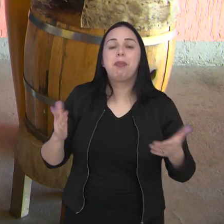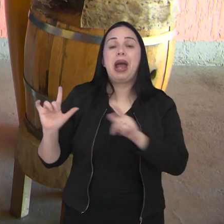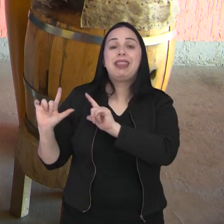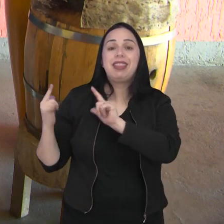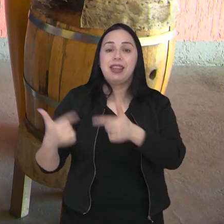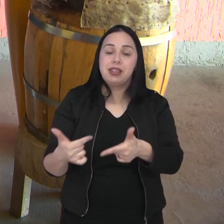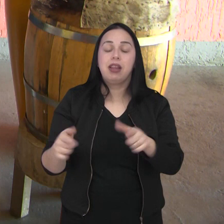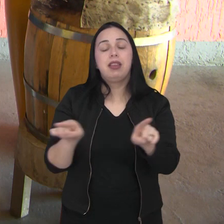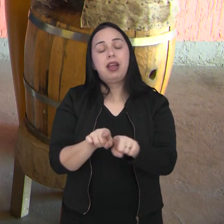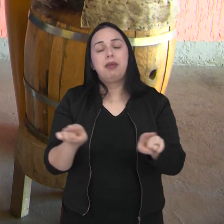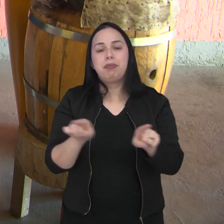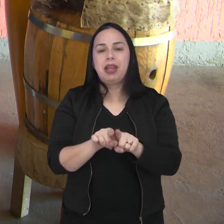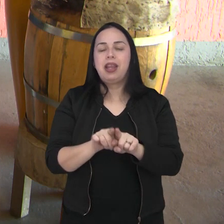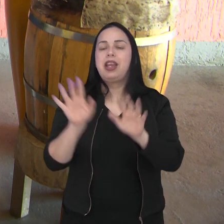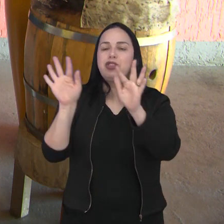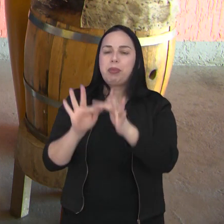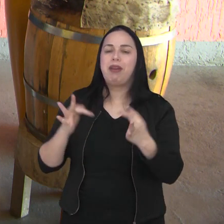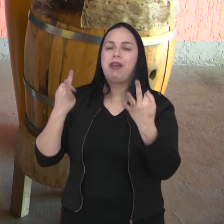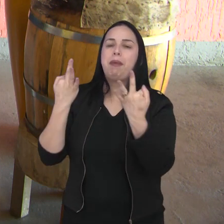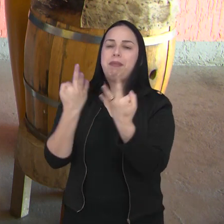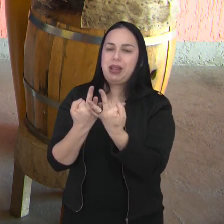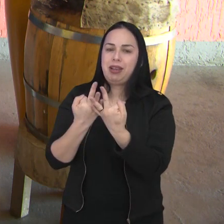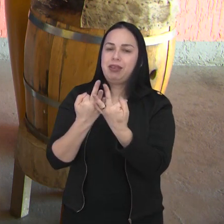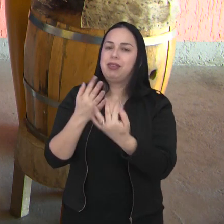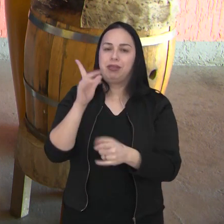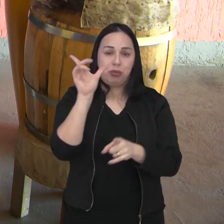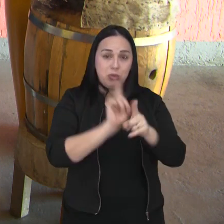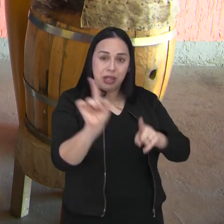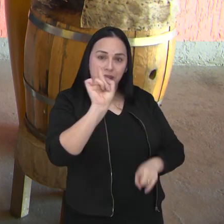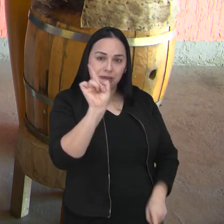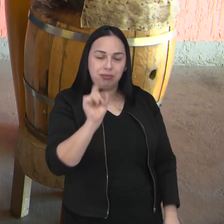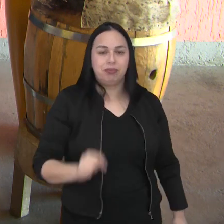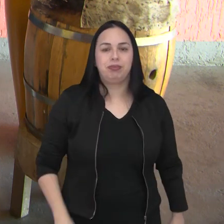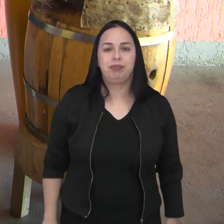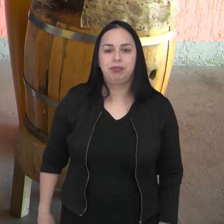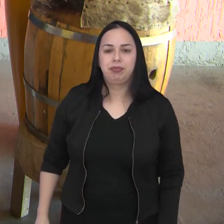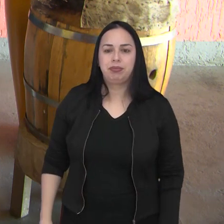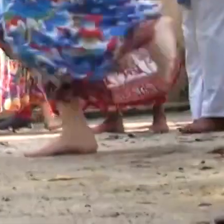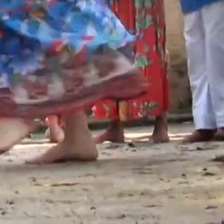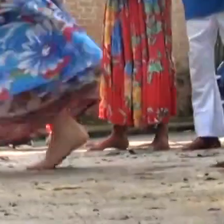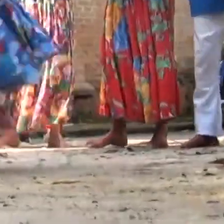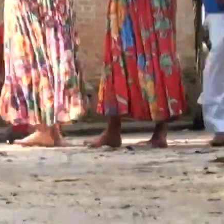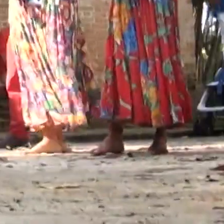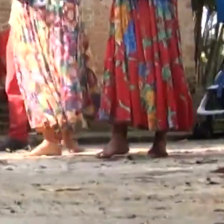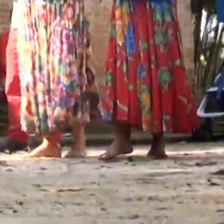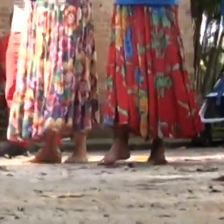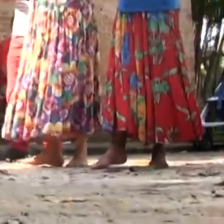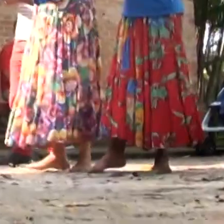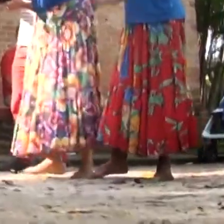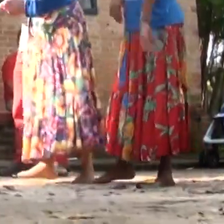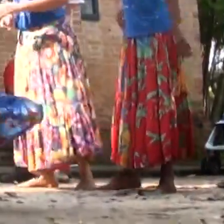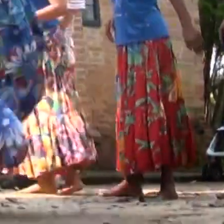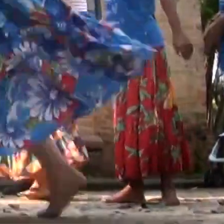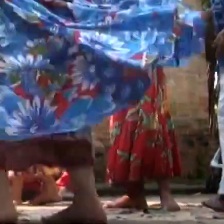essa tradição, e sobre a família dele aqui. Você não sai daí, hein?